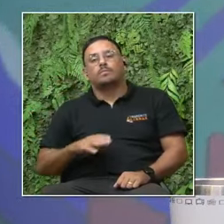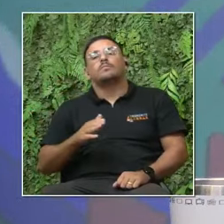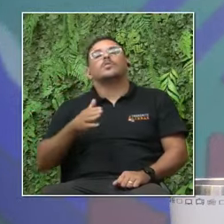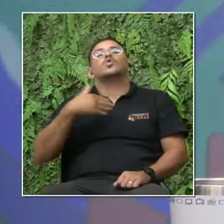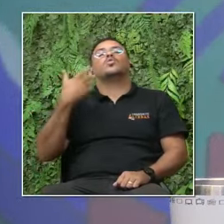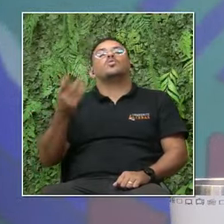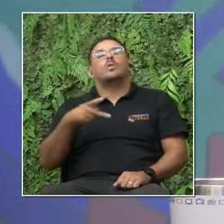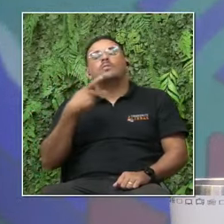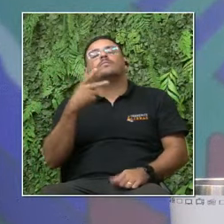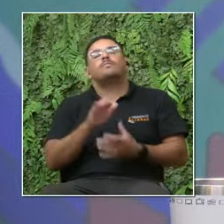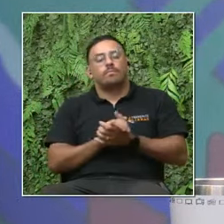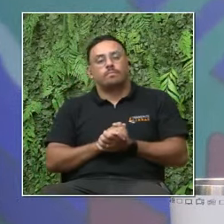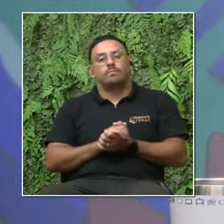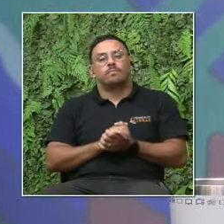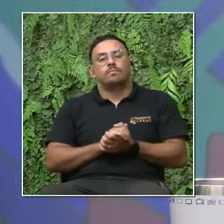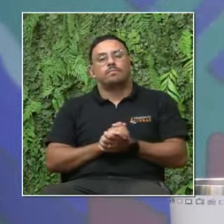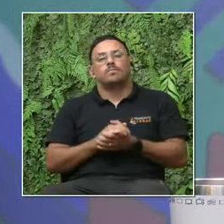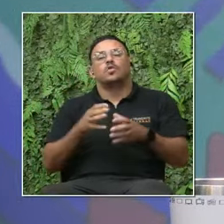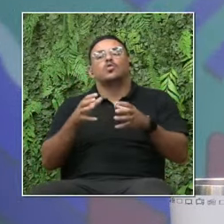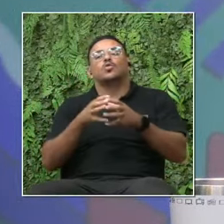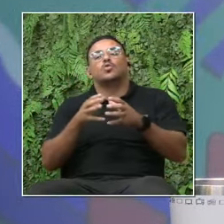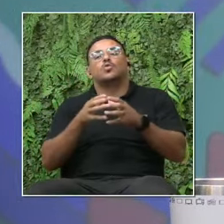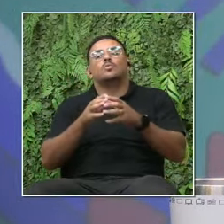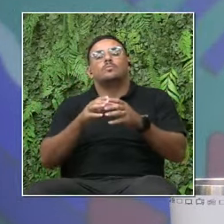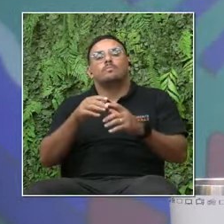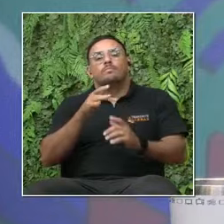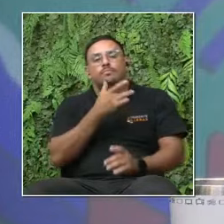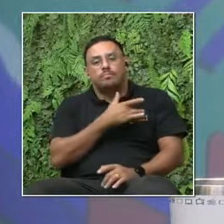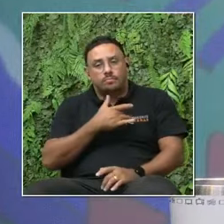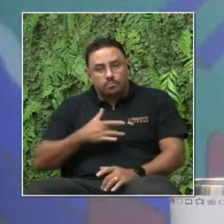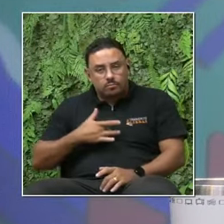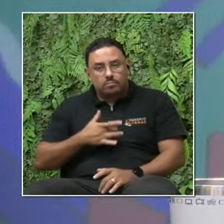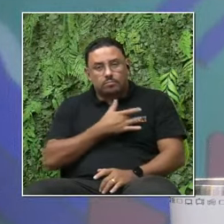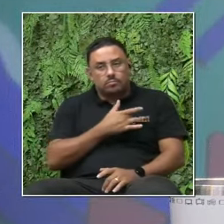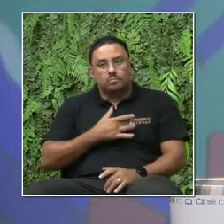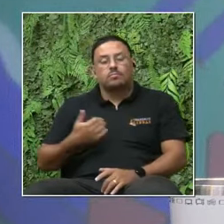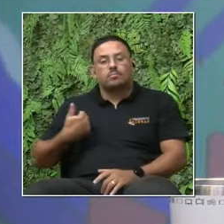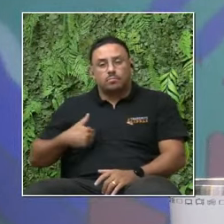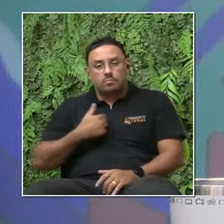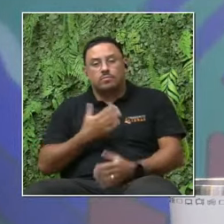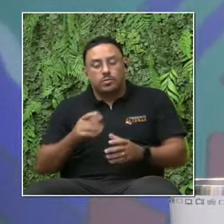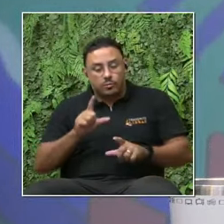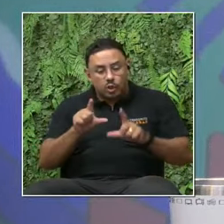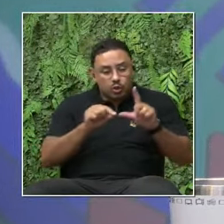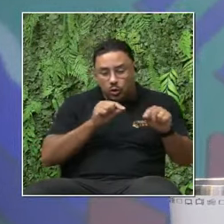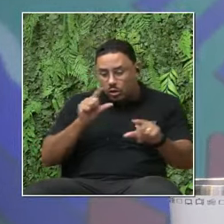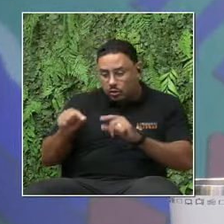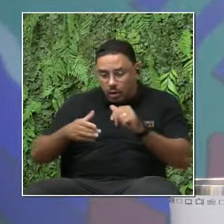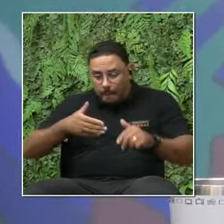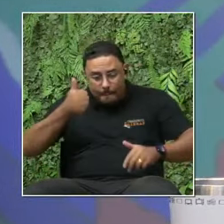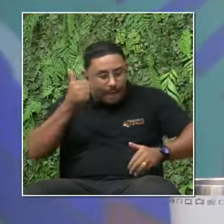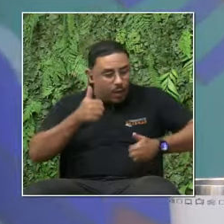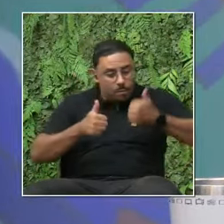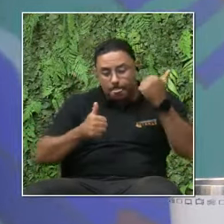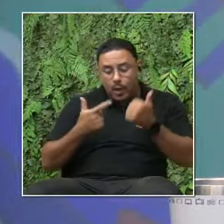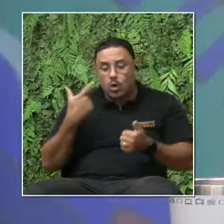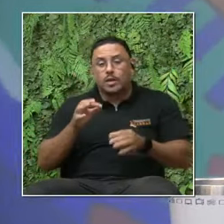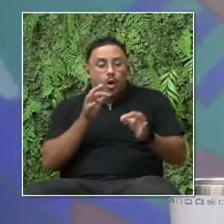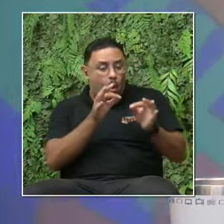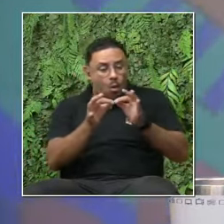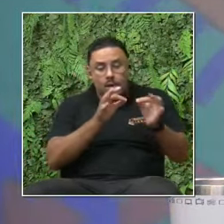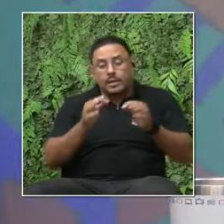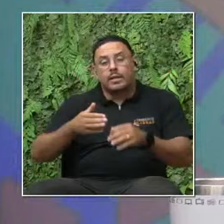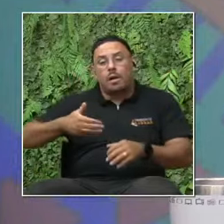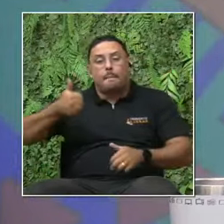Qual é a sua seleção de Atlético e Cruzeiro você consegue fazer uma seleção nesse momento de decisão você consegue montar um time que